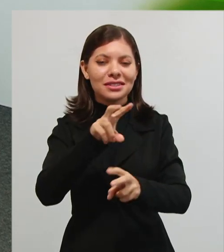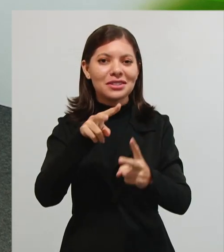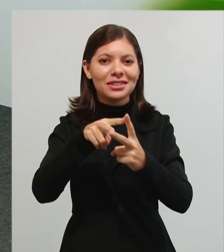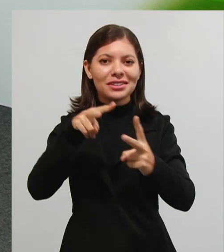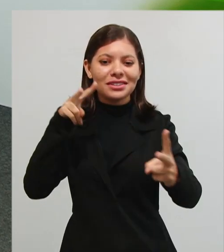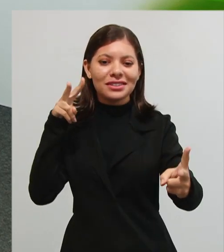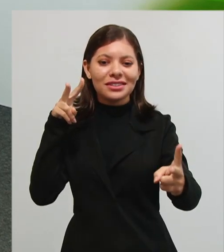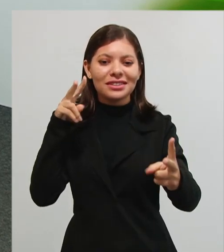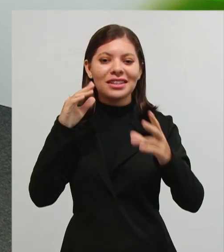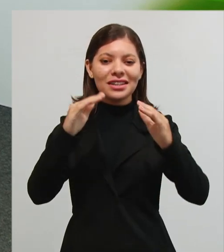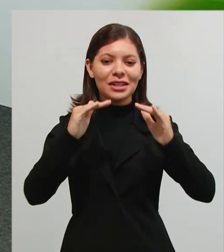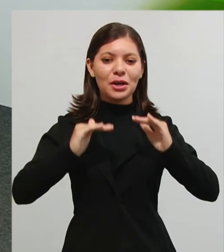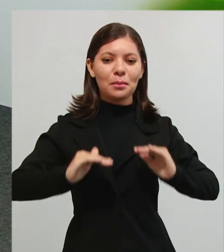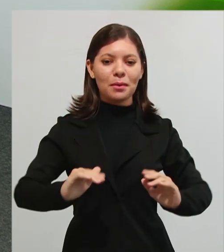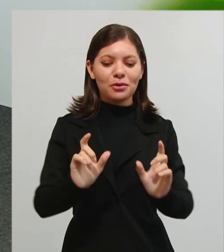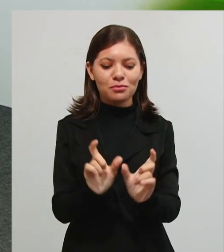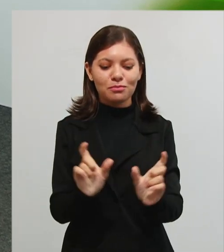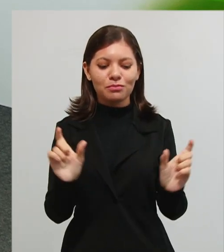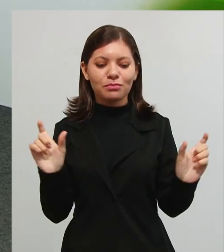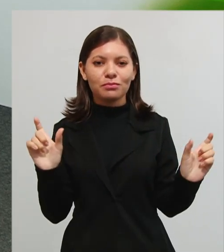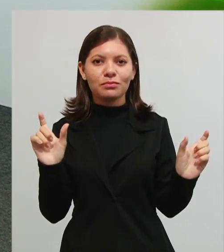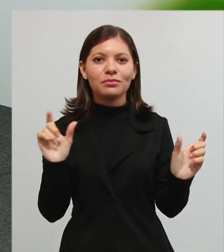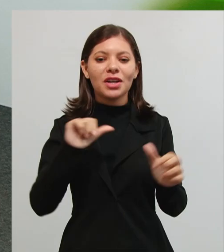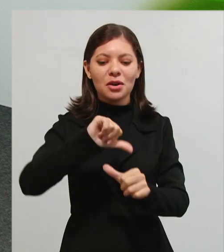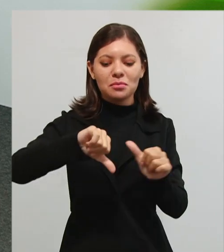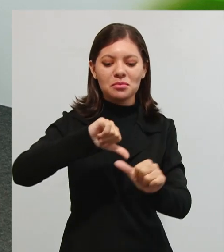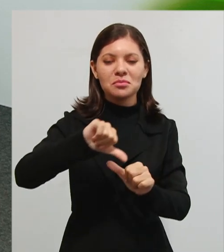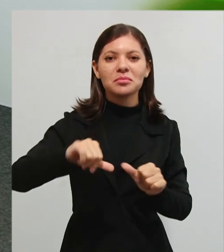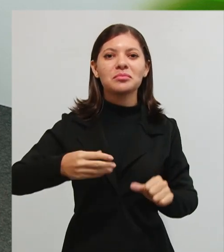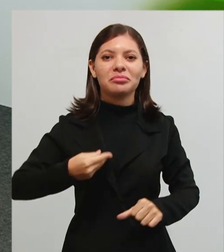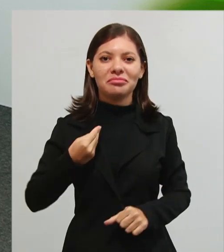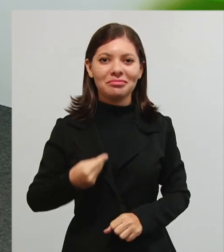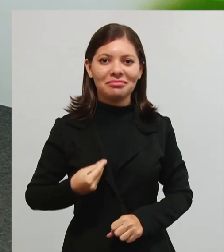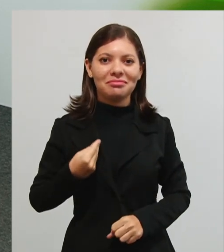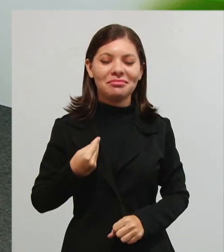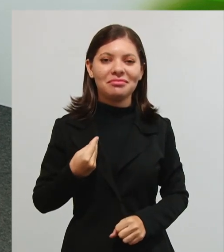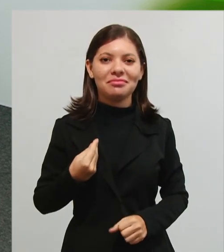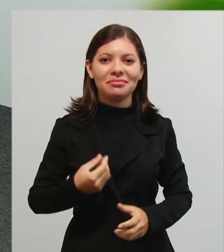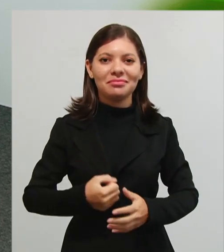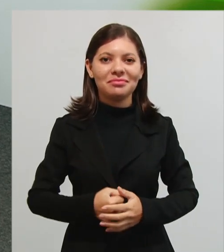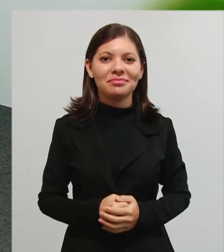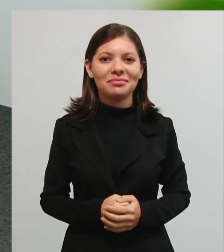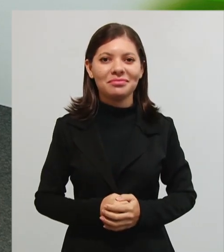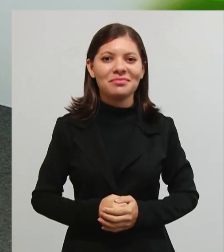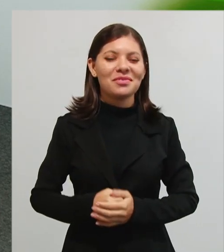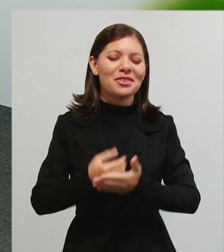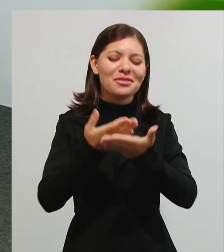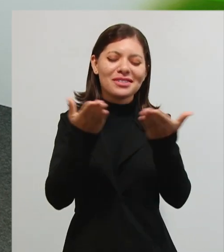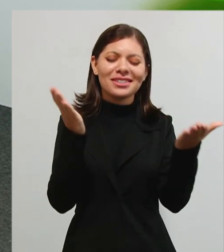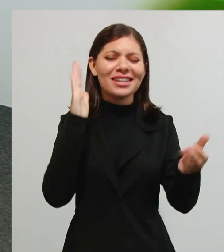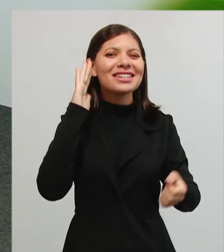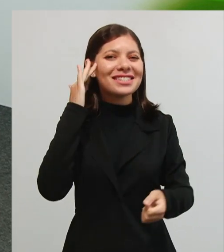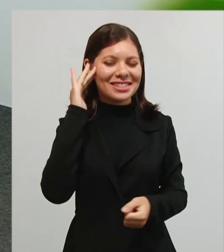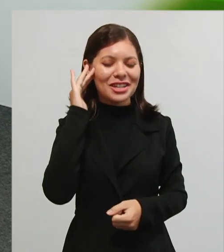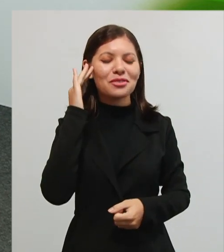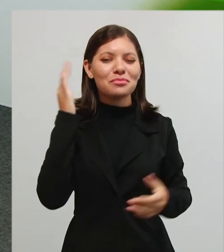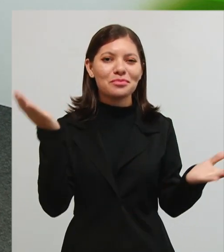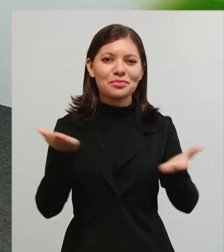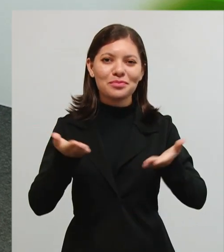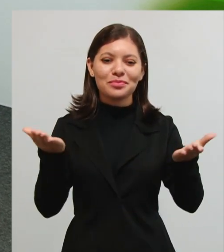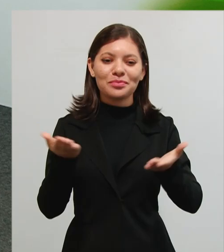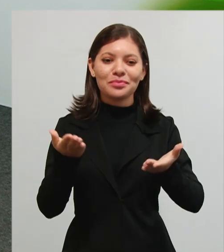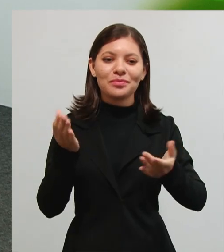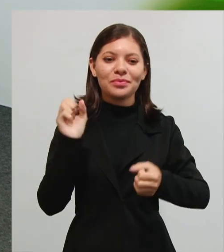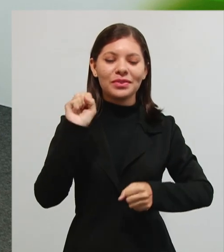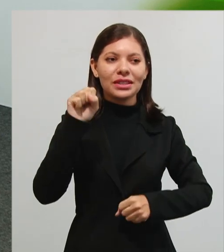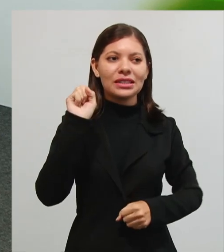Distância. E logo abaixo nós temos a frase, mudando realidades. E como vocês já sabem, é isso mesmo. A